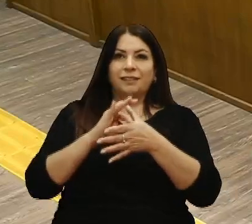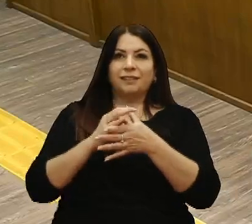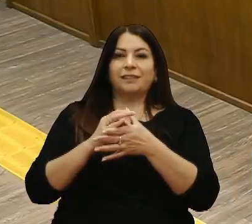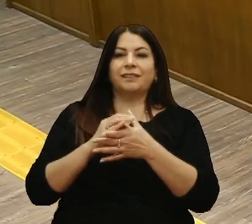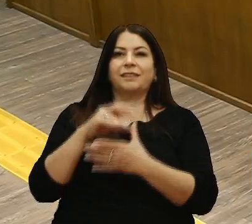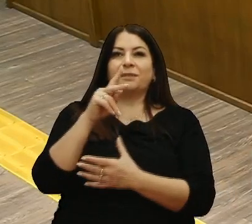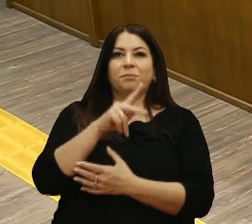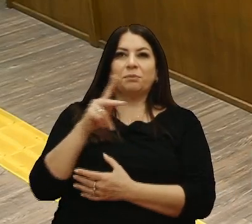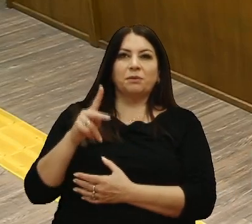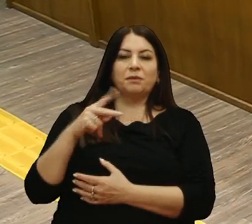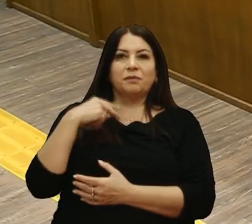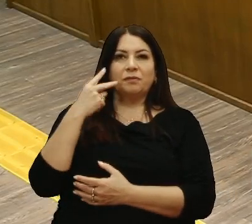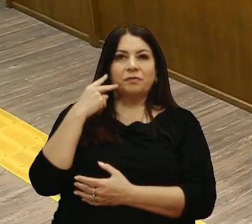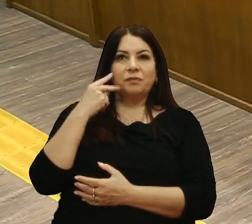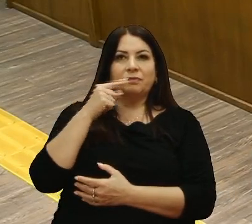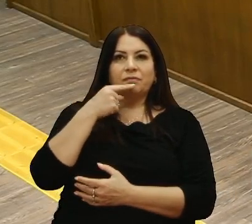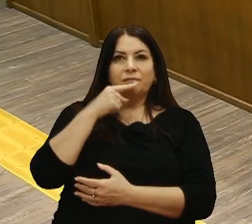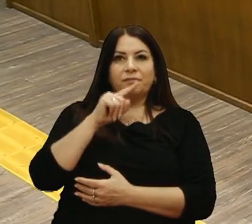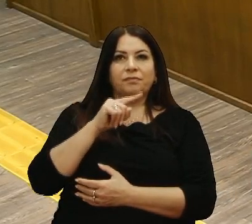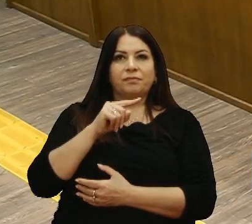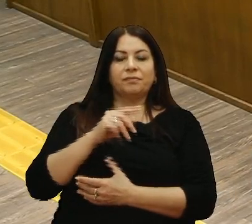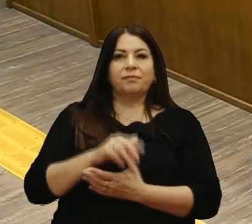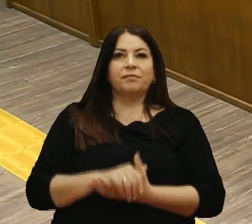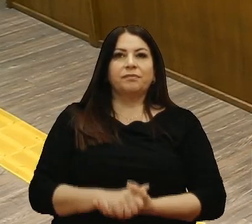Do PP, vereador Caleb Garbim.